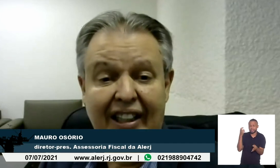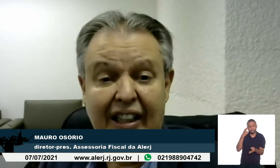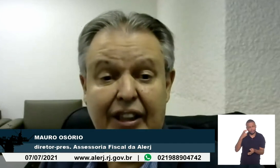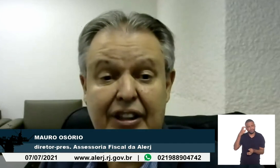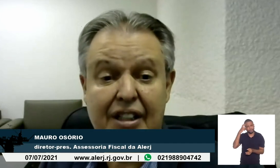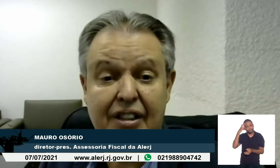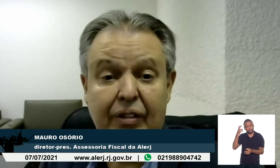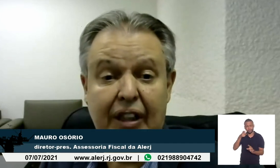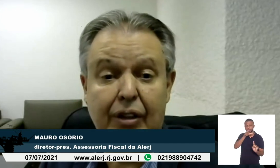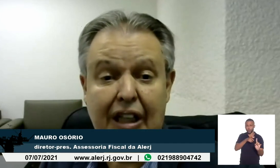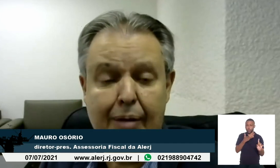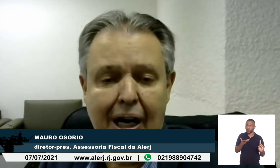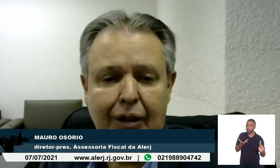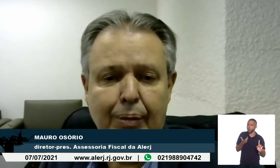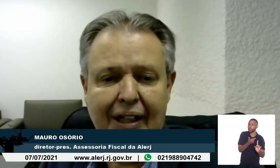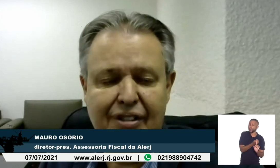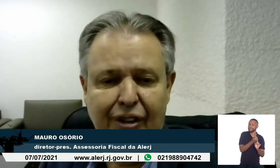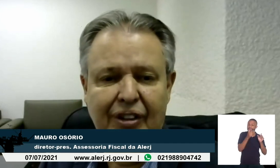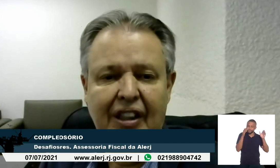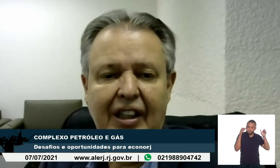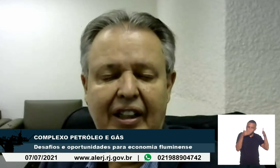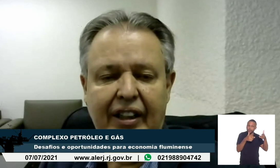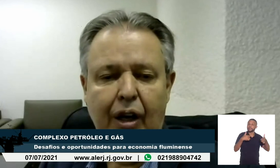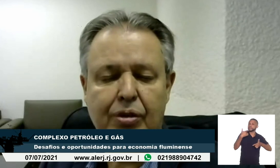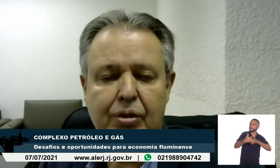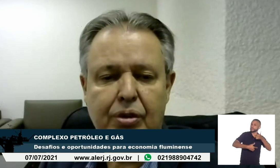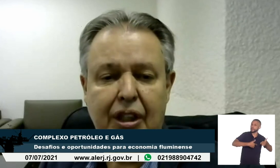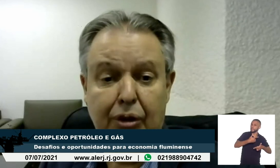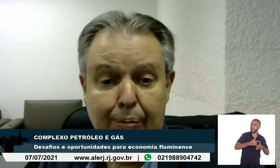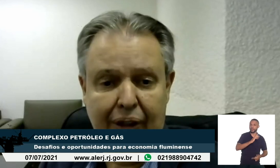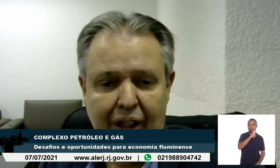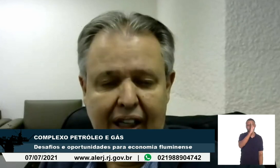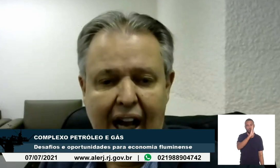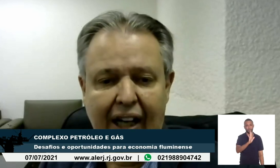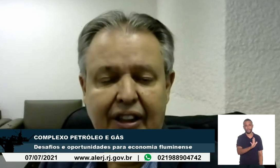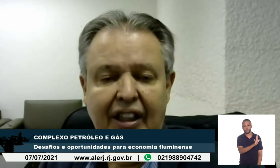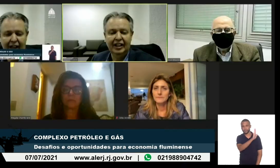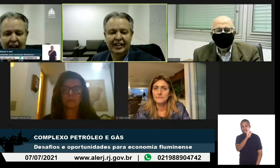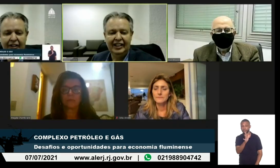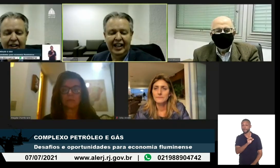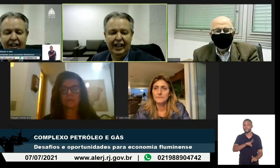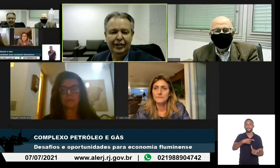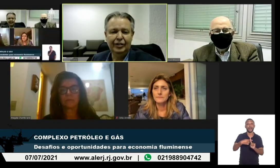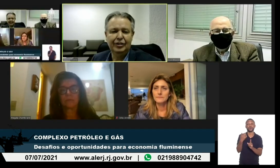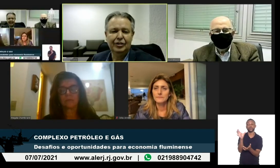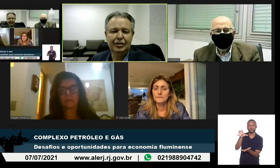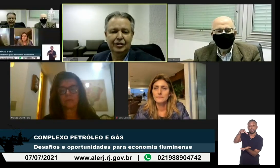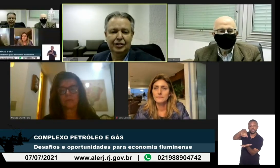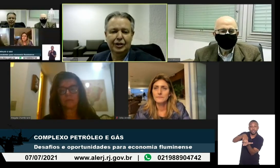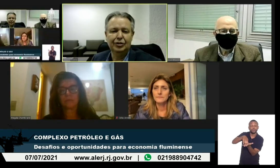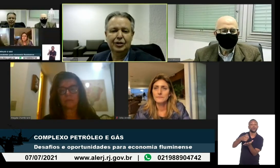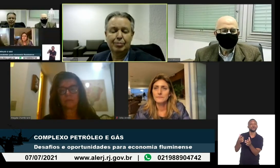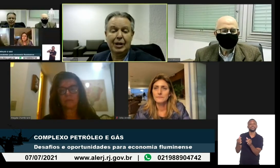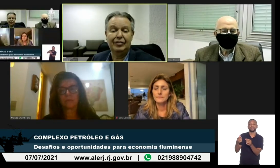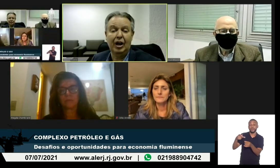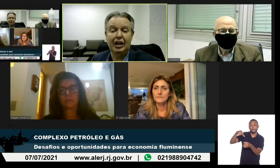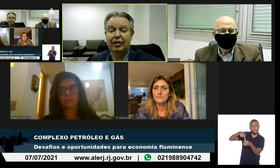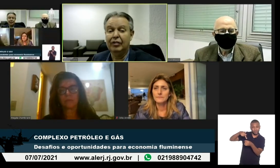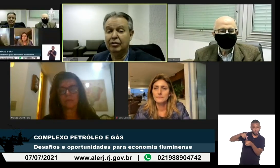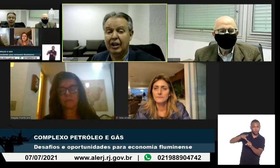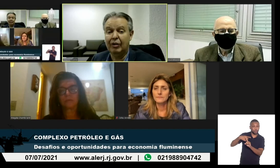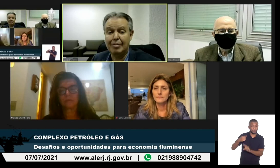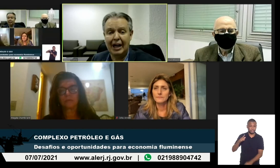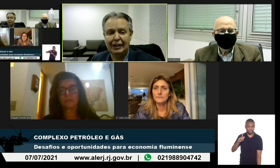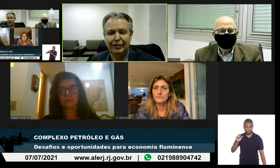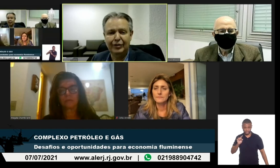impressionante, e a dedicação dela ao trabalho, ao Brasil e ao setor petróleo e gás. E aí, um dia o deputado falou, olha,